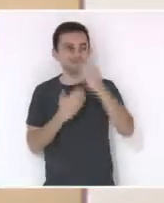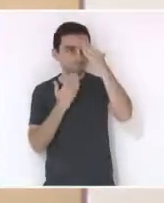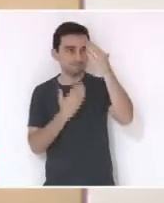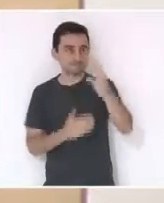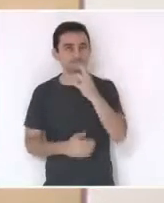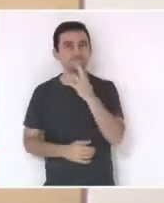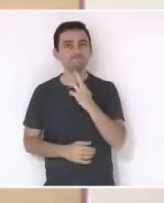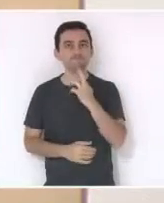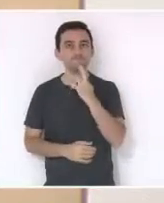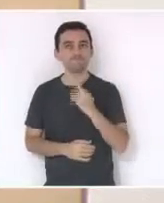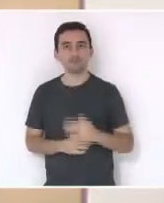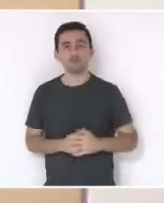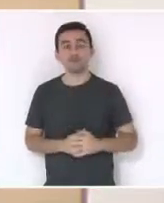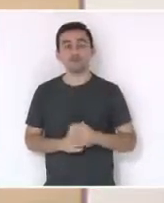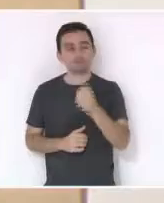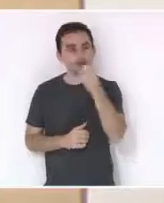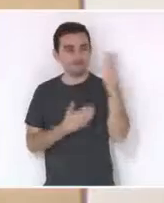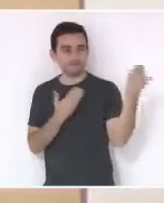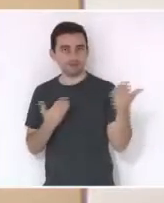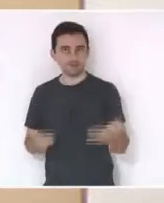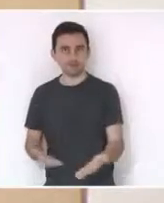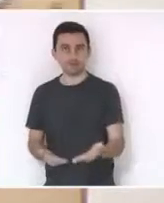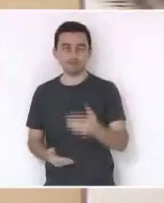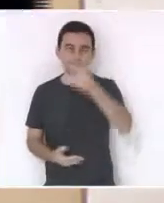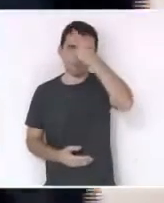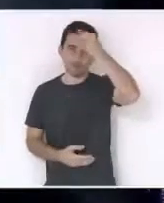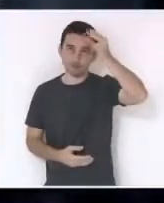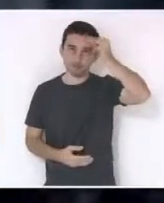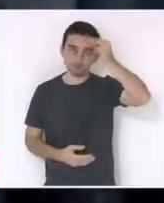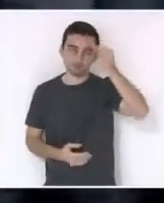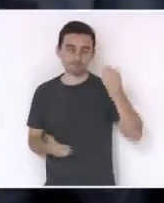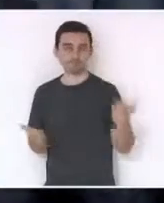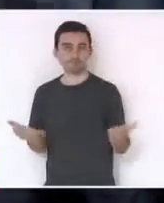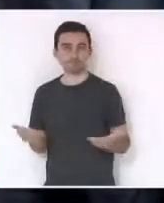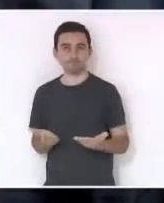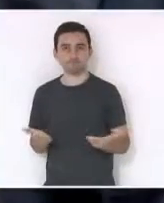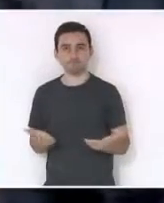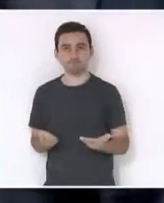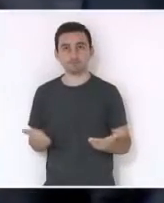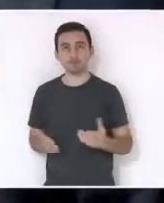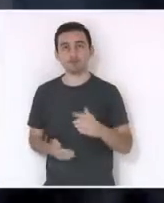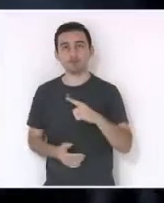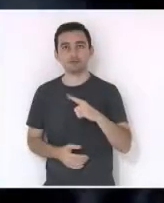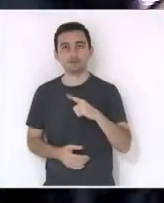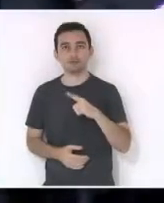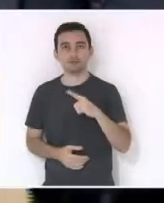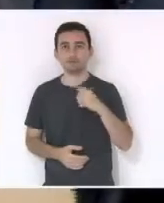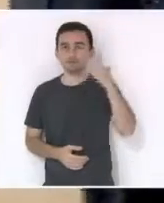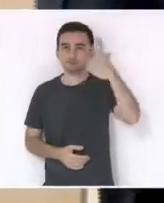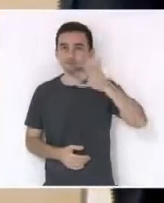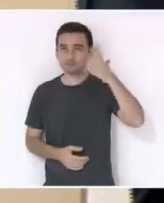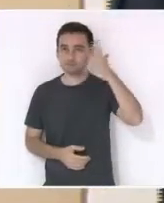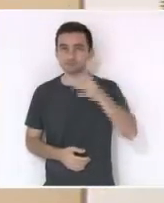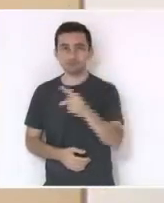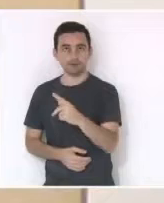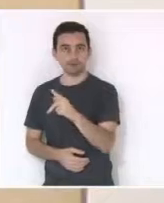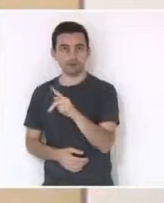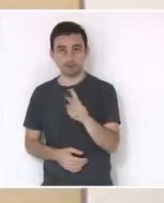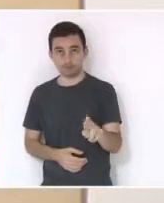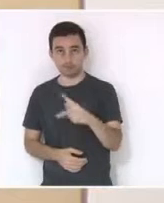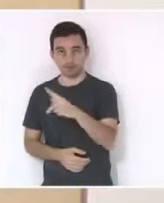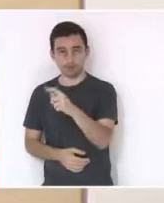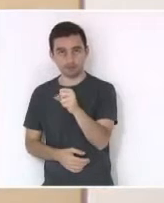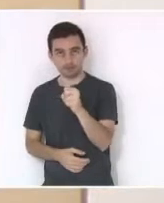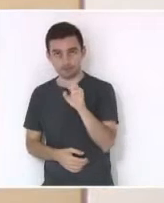bem-vindo prefeito esta casa na seqüência um bloco parlamentar progressistas pr psb